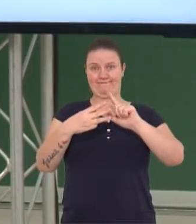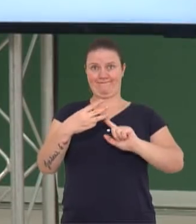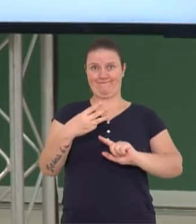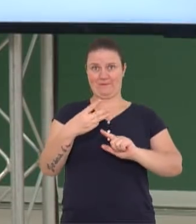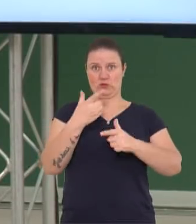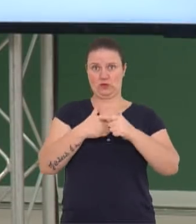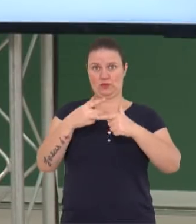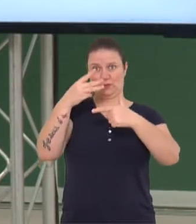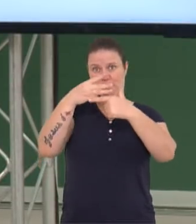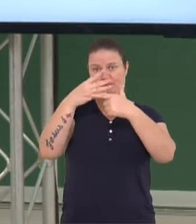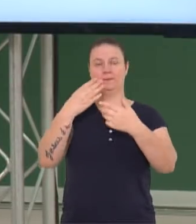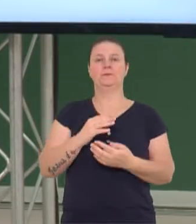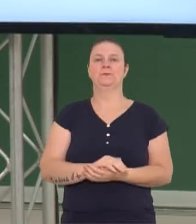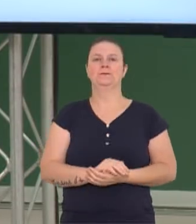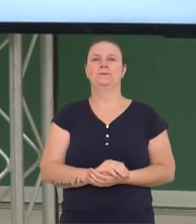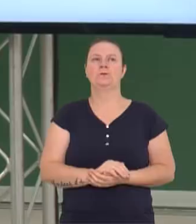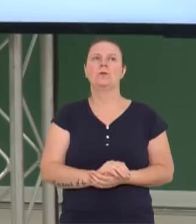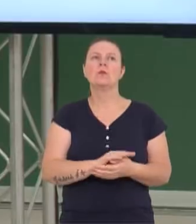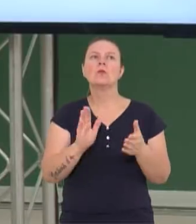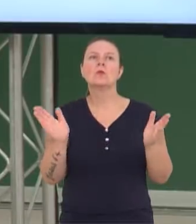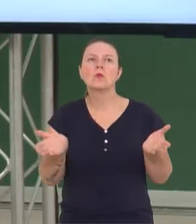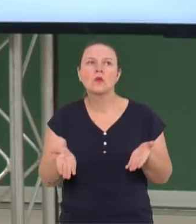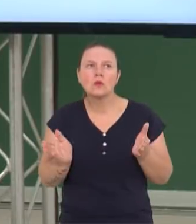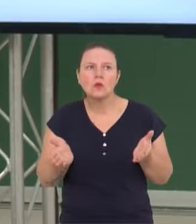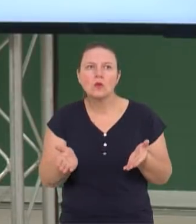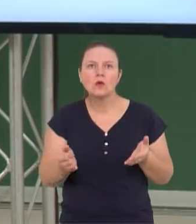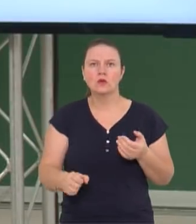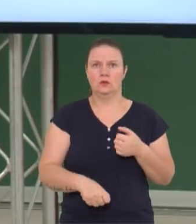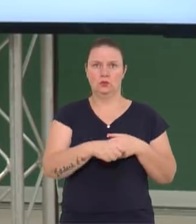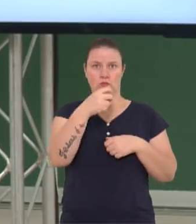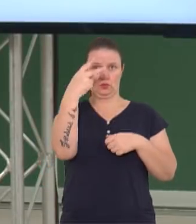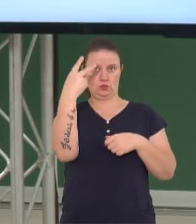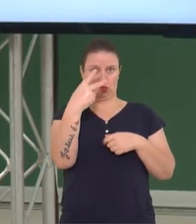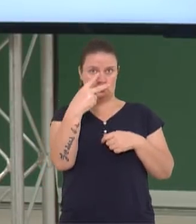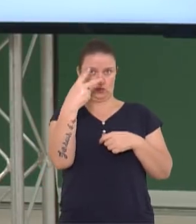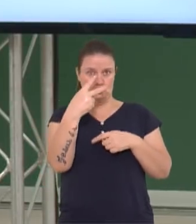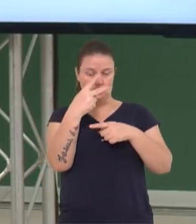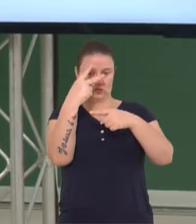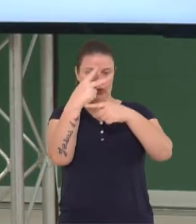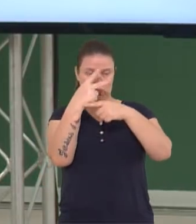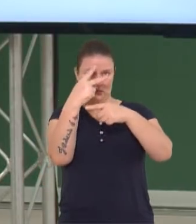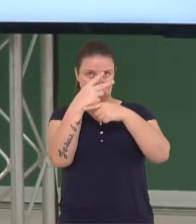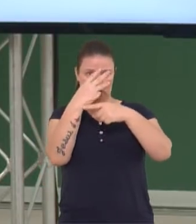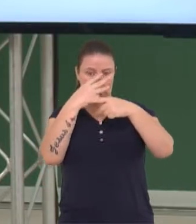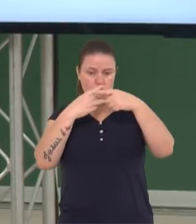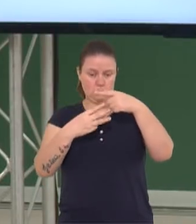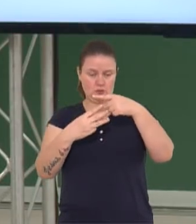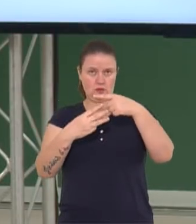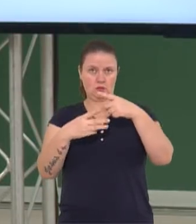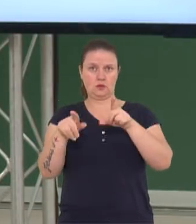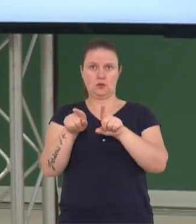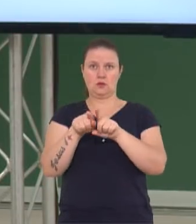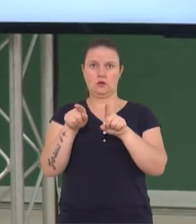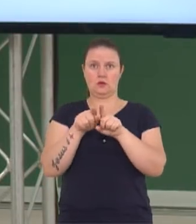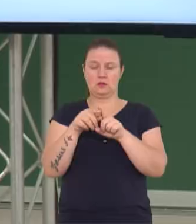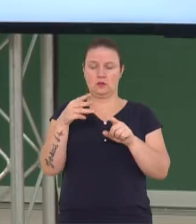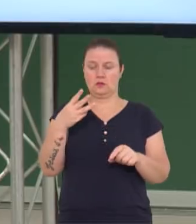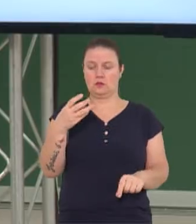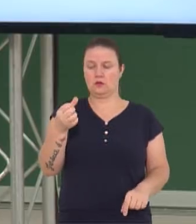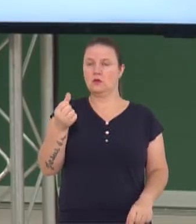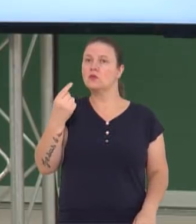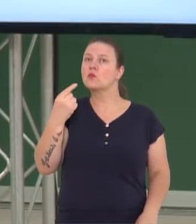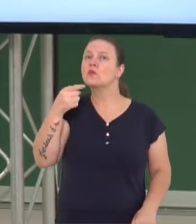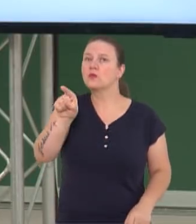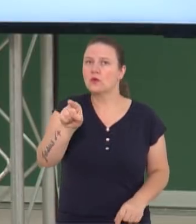Depois, as partes consideradas, 2 partes de 3, equivale a 36